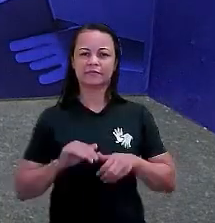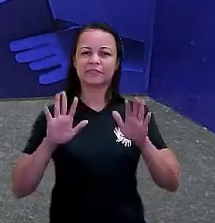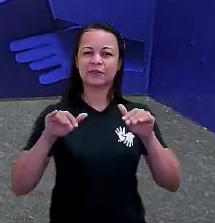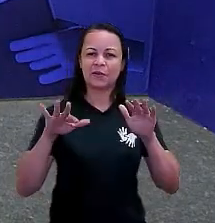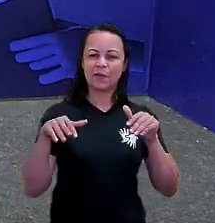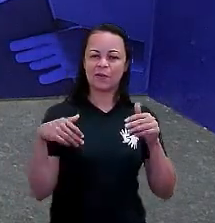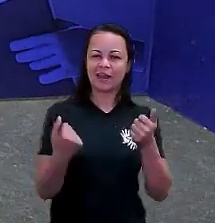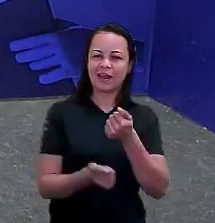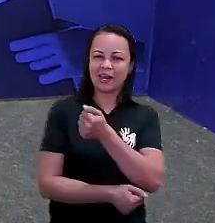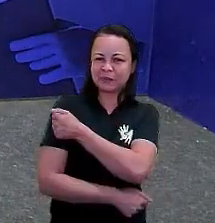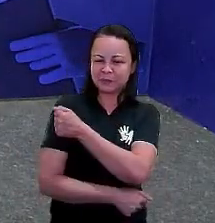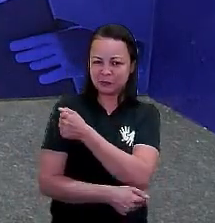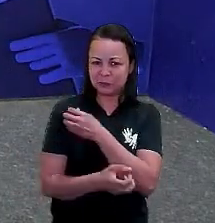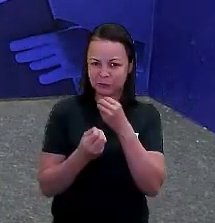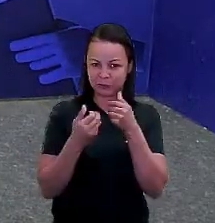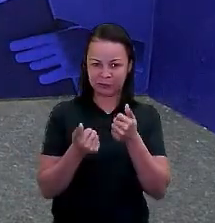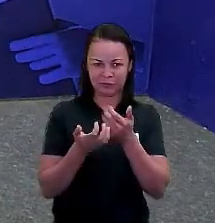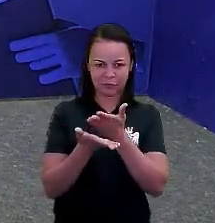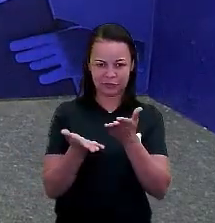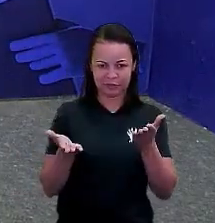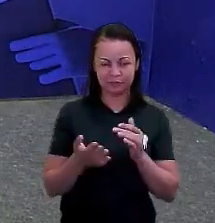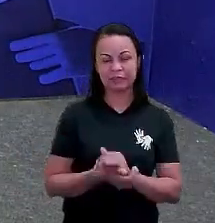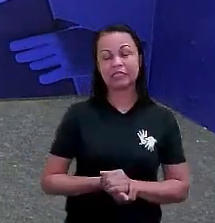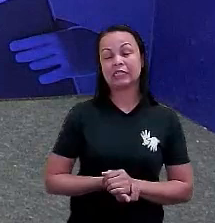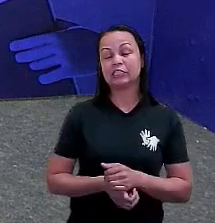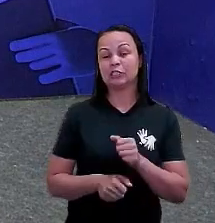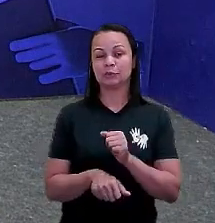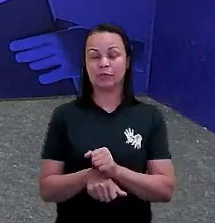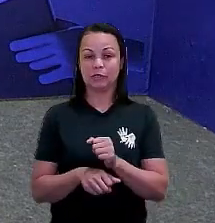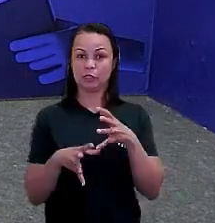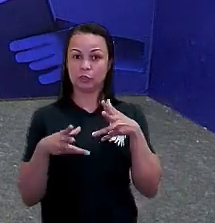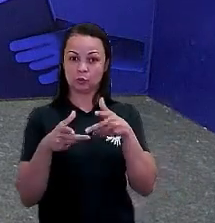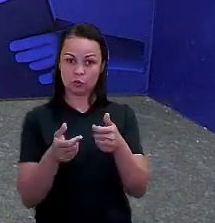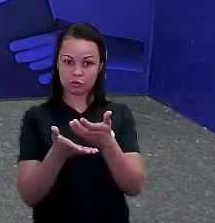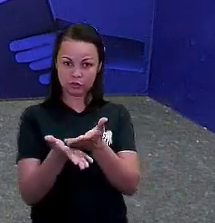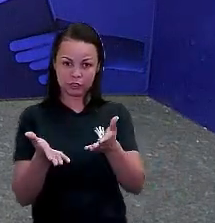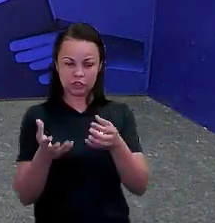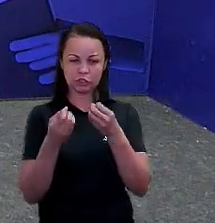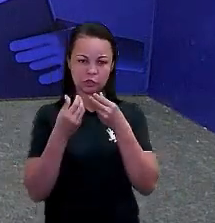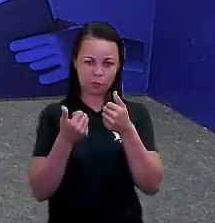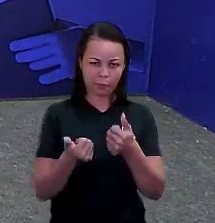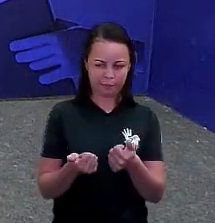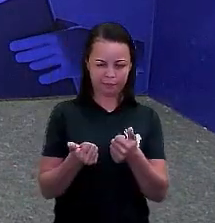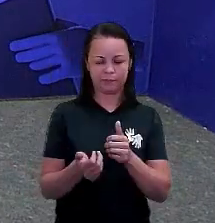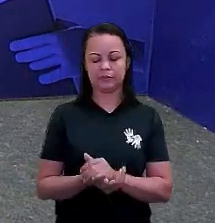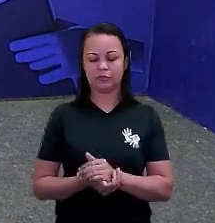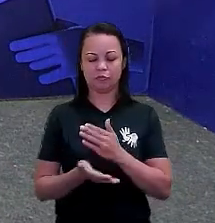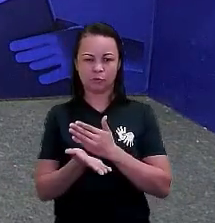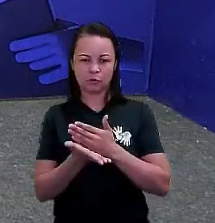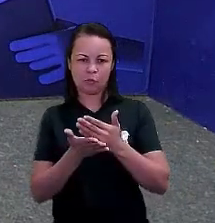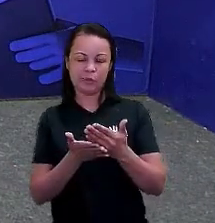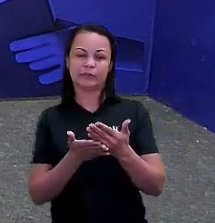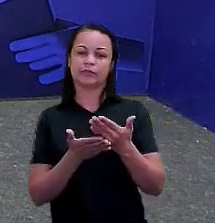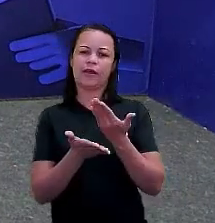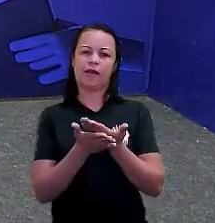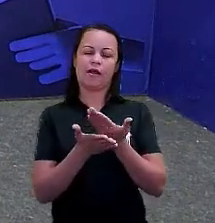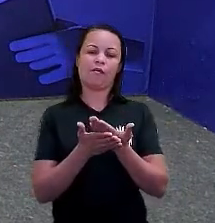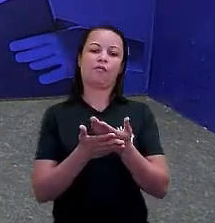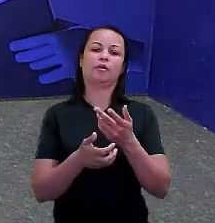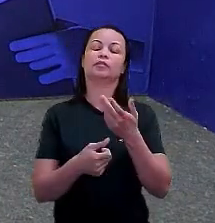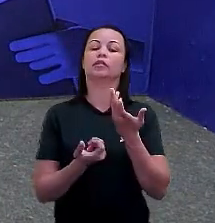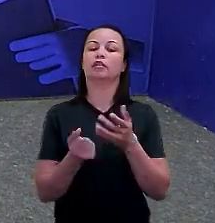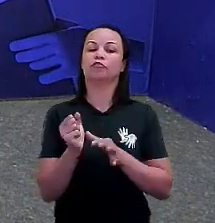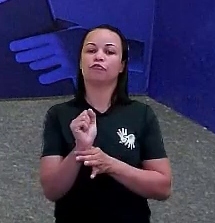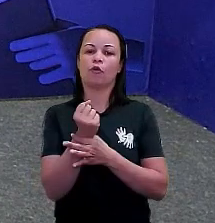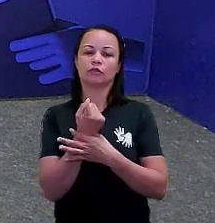Olá, galerinha, tudo bem com vocês? Espero que todos estejam bem. A gente vai dar início à nossa aula de fortalecimento